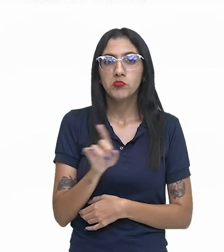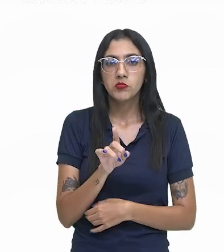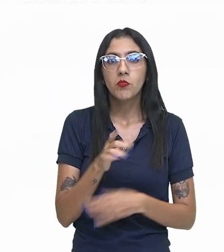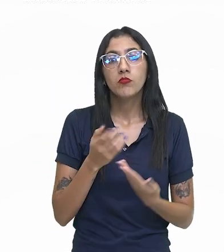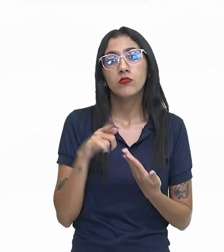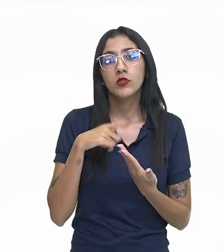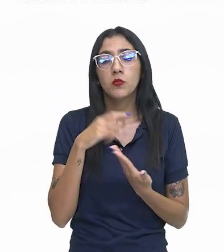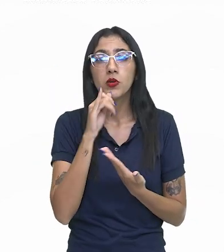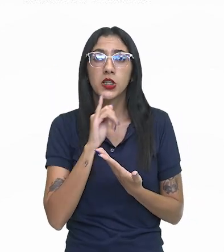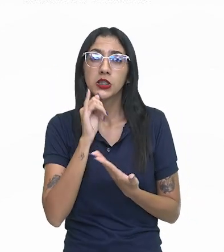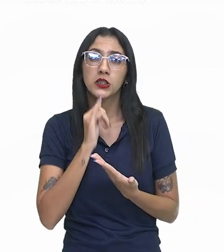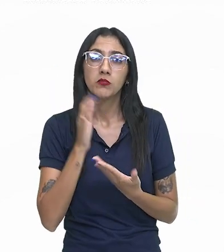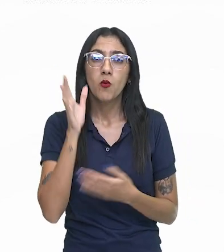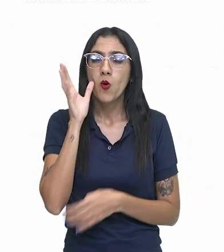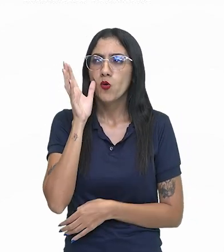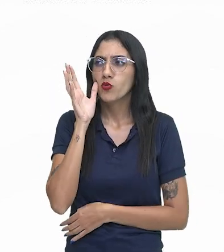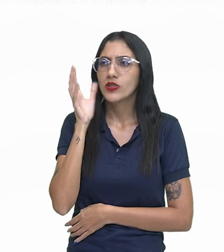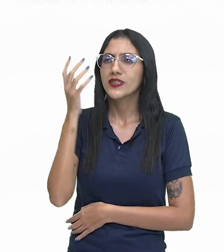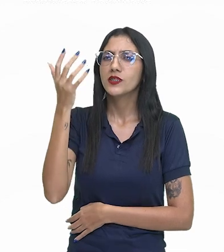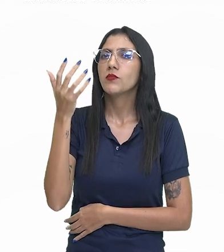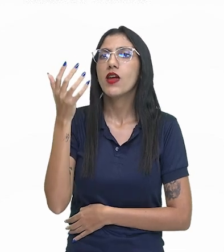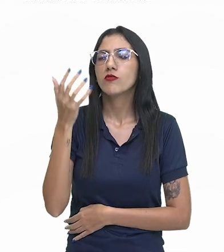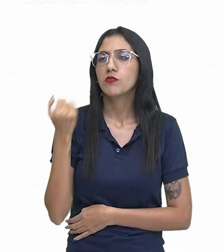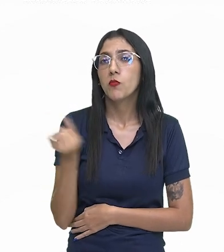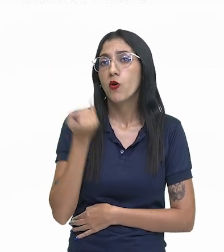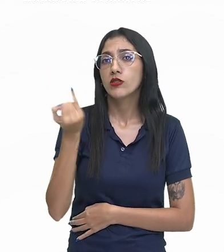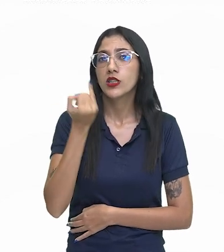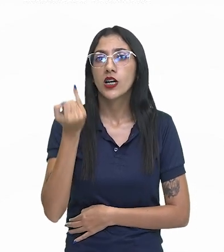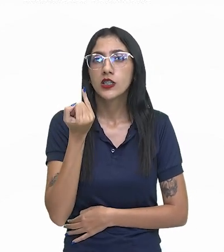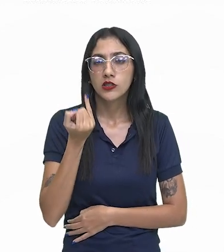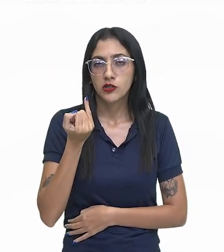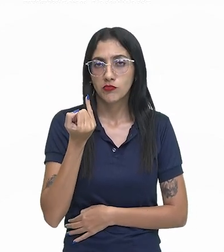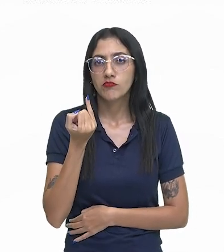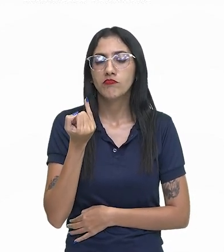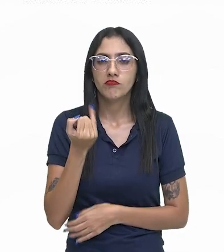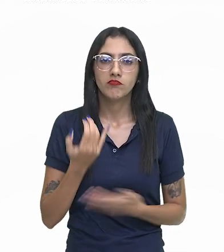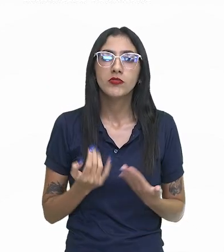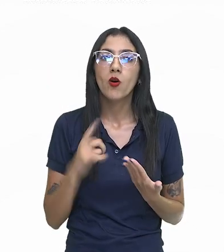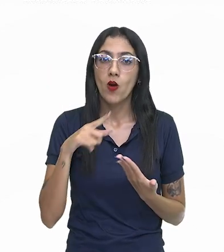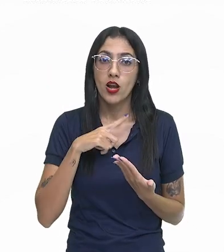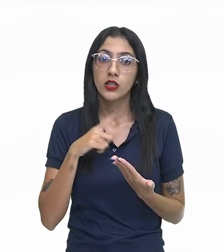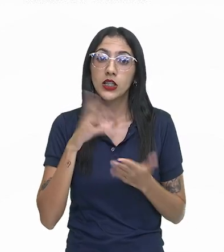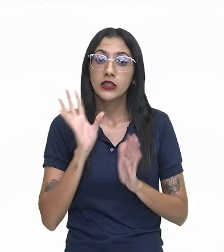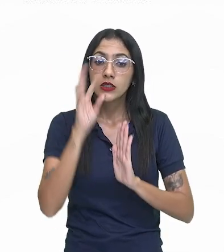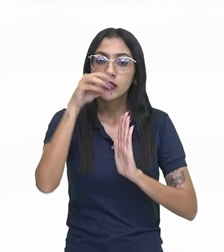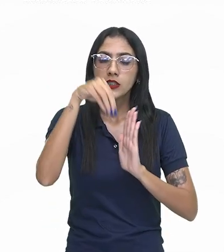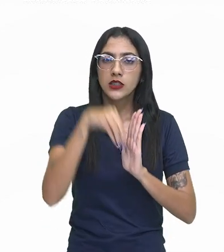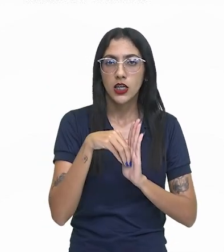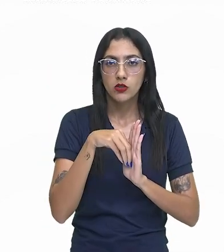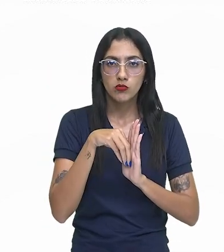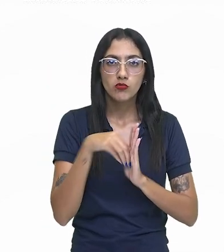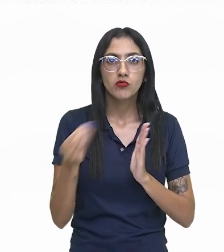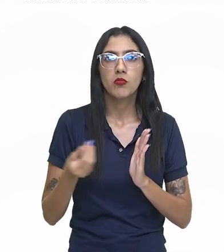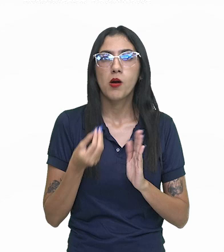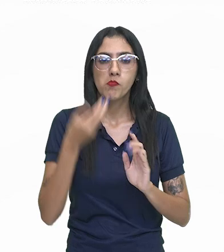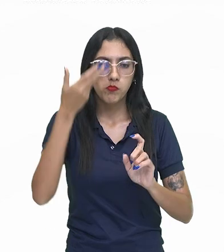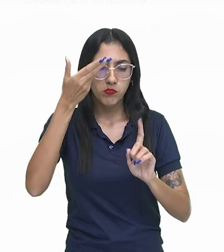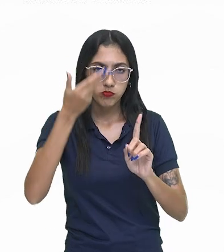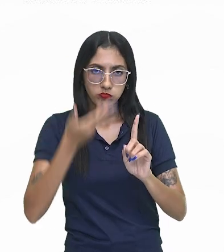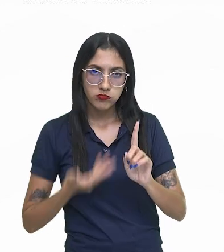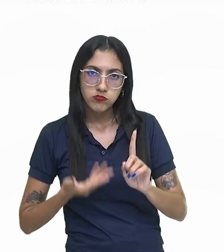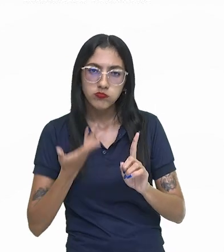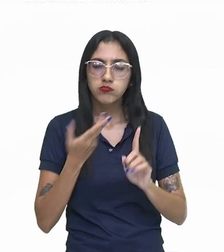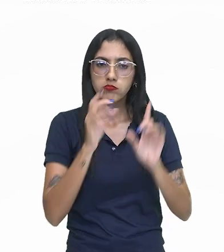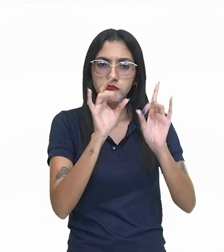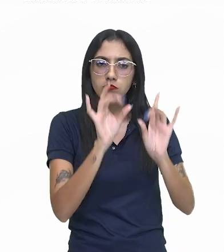um acontecimento muito importante, um ritual, pois ela existe dentro de uma cerimônia sagrada. Então, nós vimos